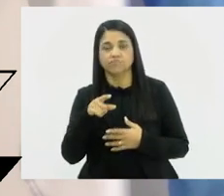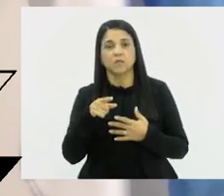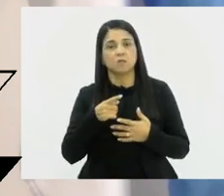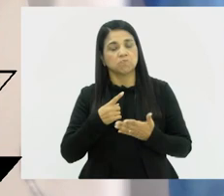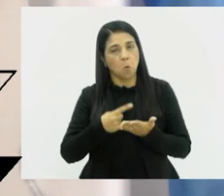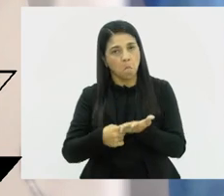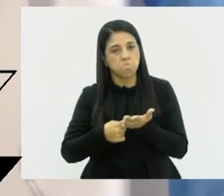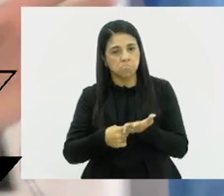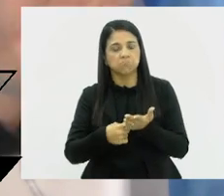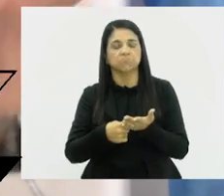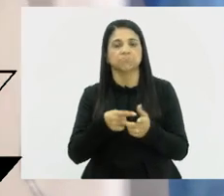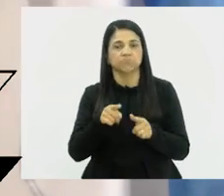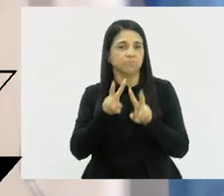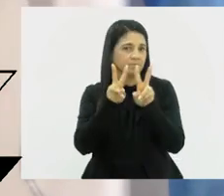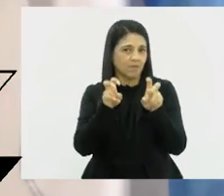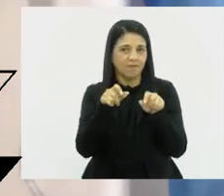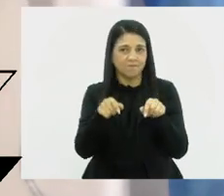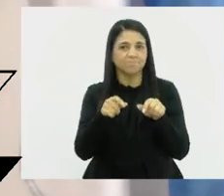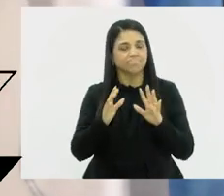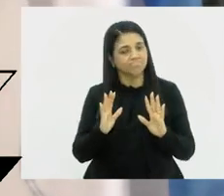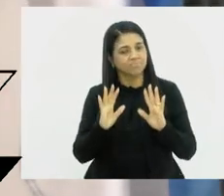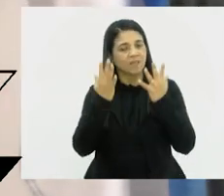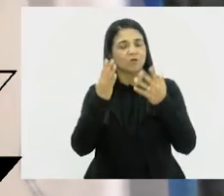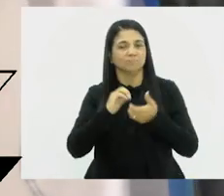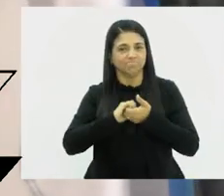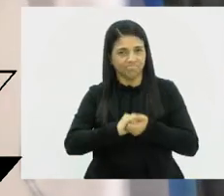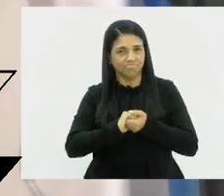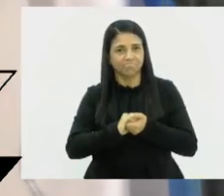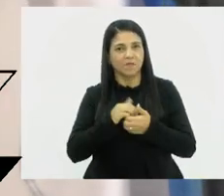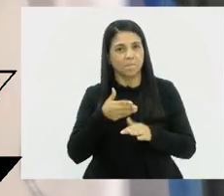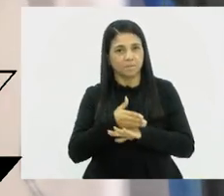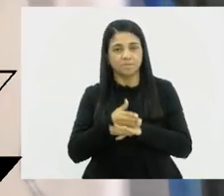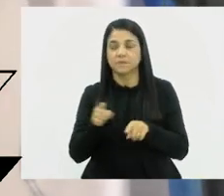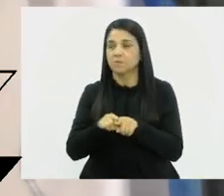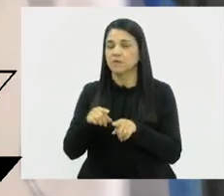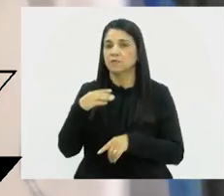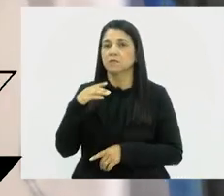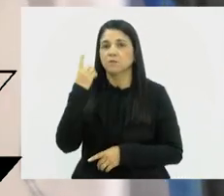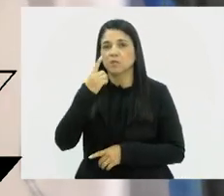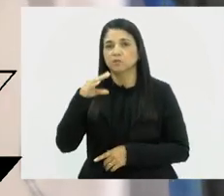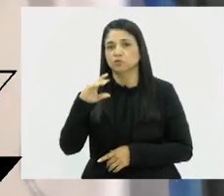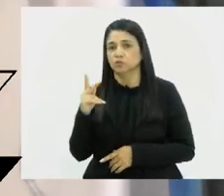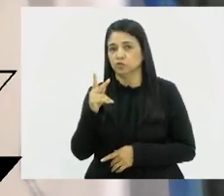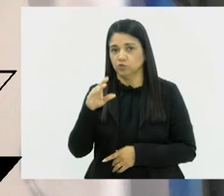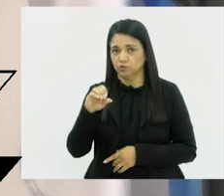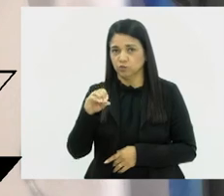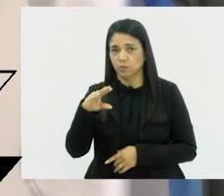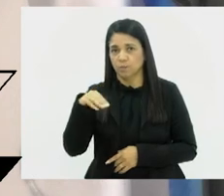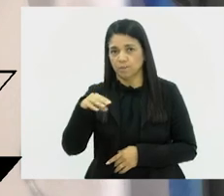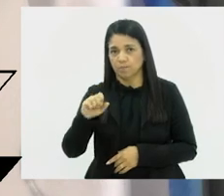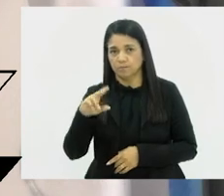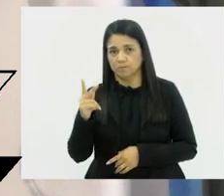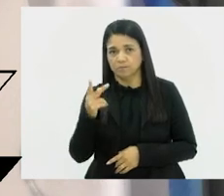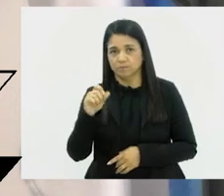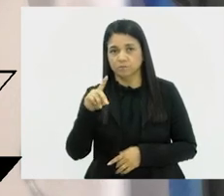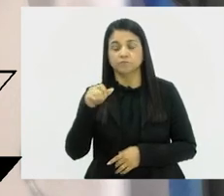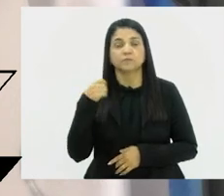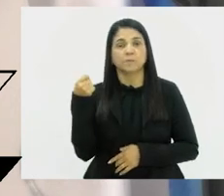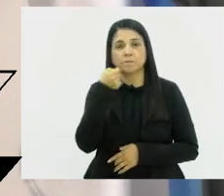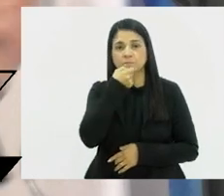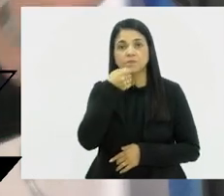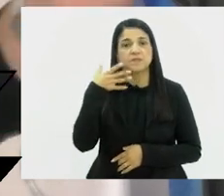muito a presença. Saudar a presença do deputado Chico Machado, passo a palavra para o secretário Gabriel